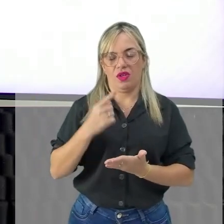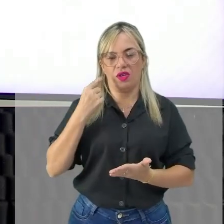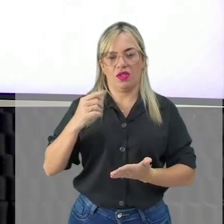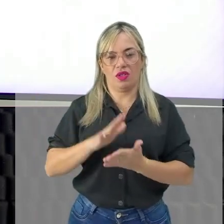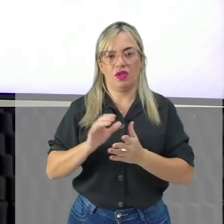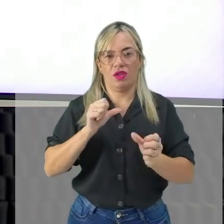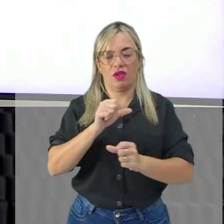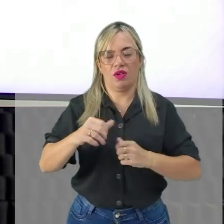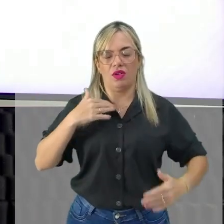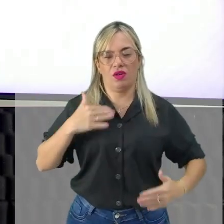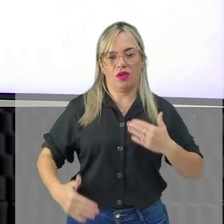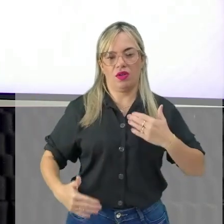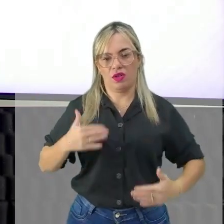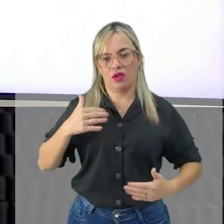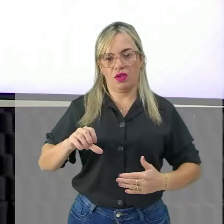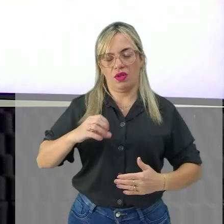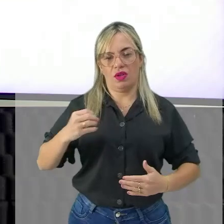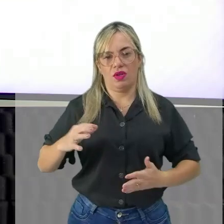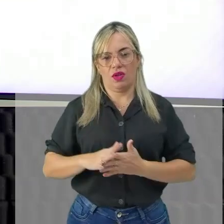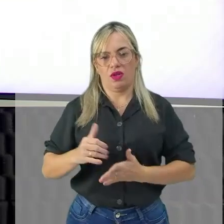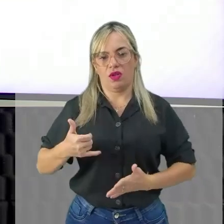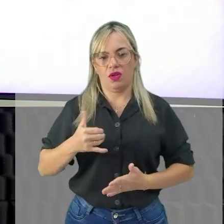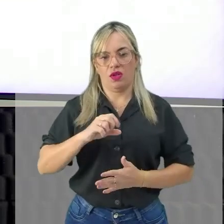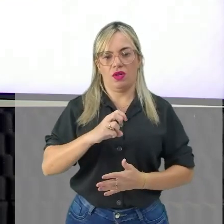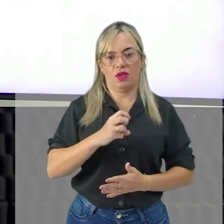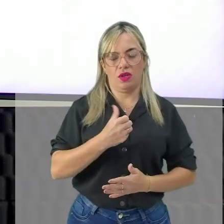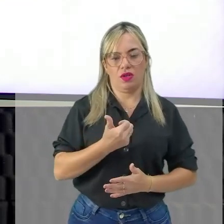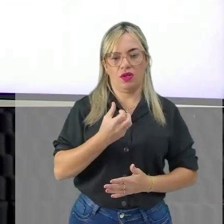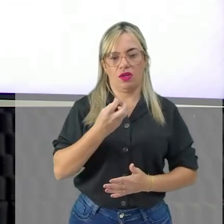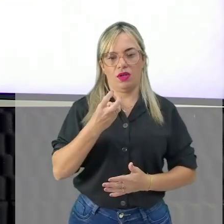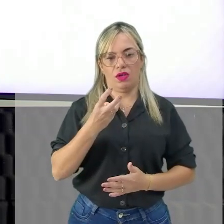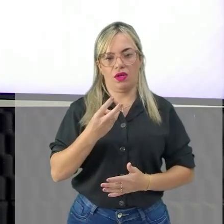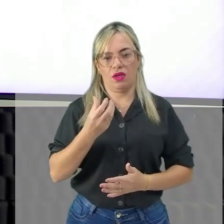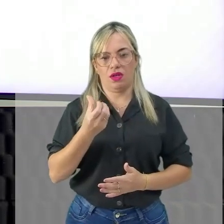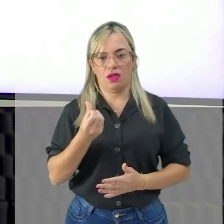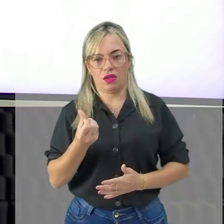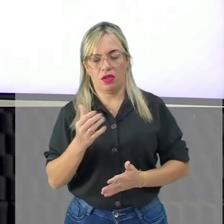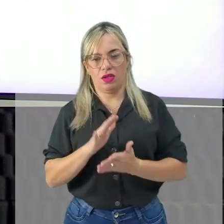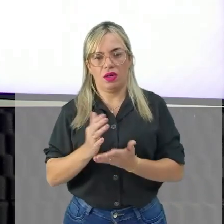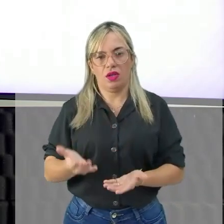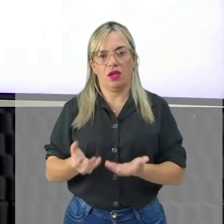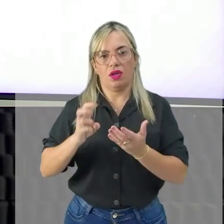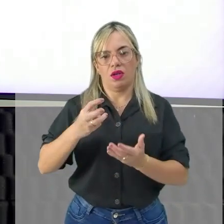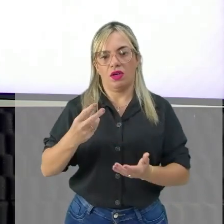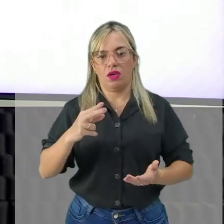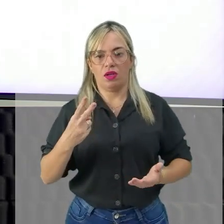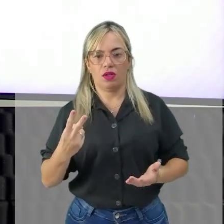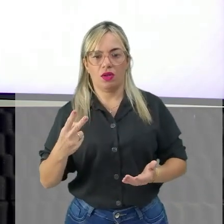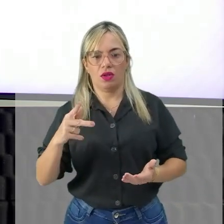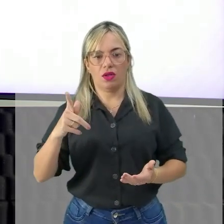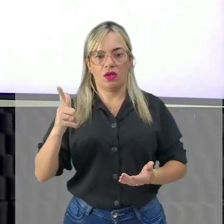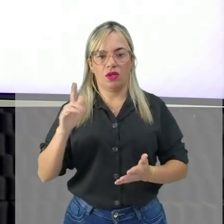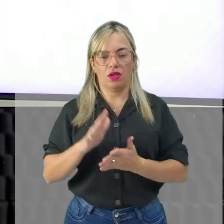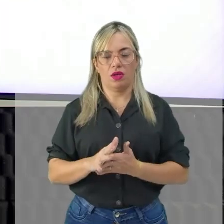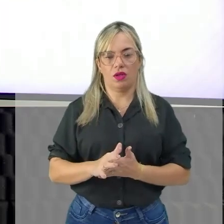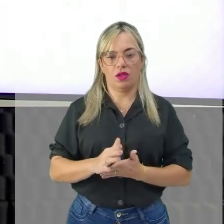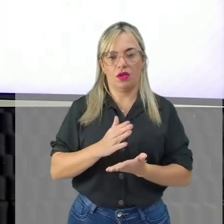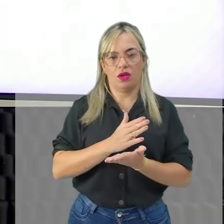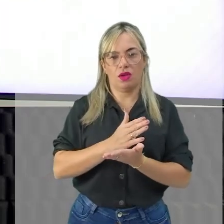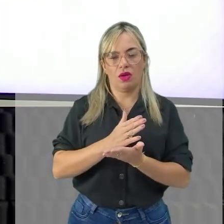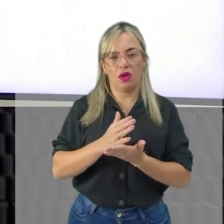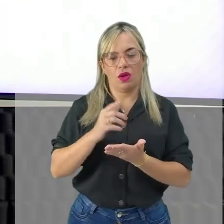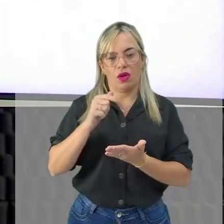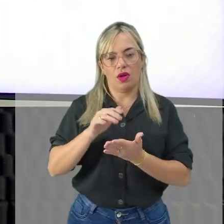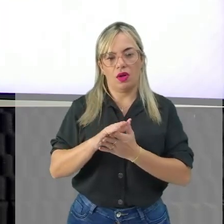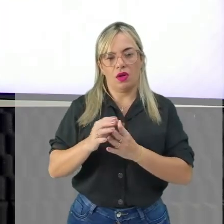porque agora sim eu tenho 1,36 m e 32 quilos. Não, tá? O aparecimento de acne,